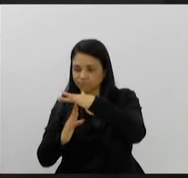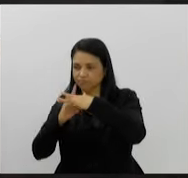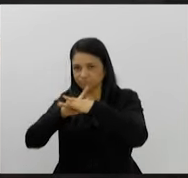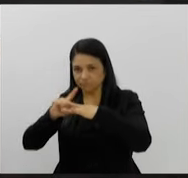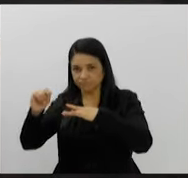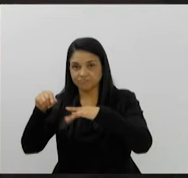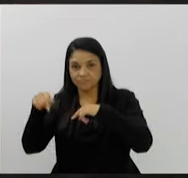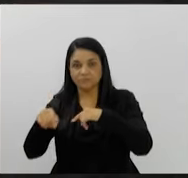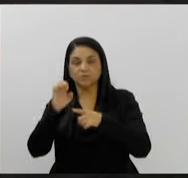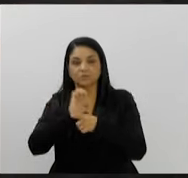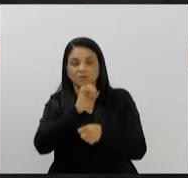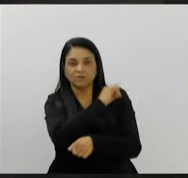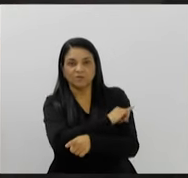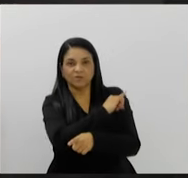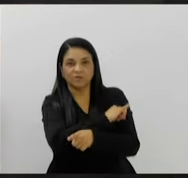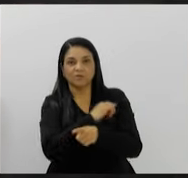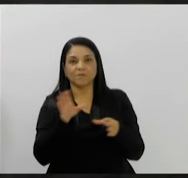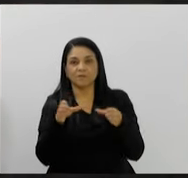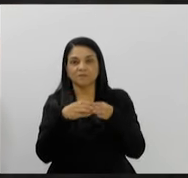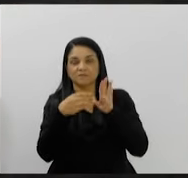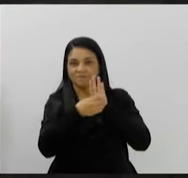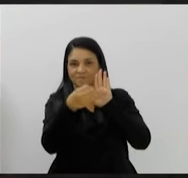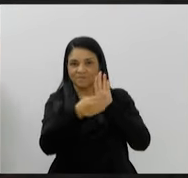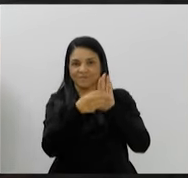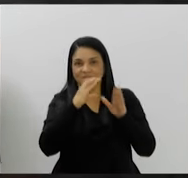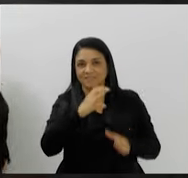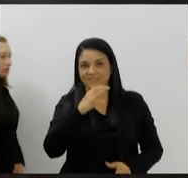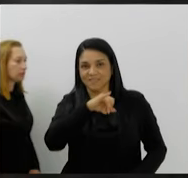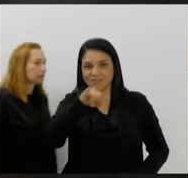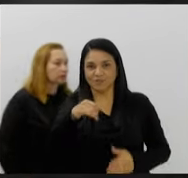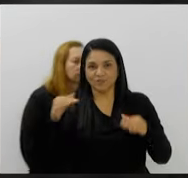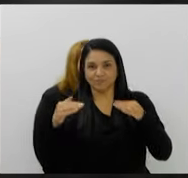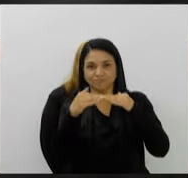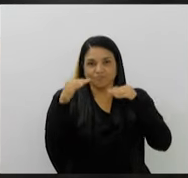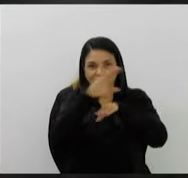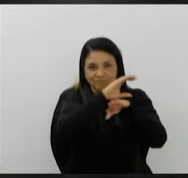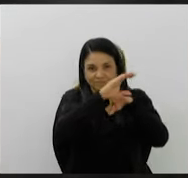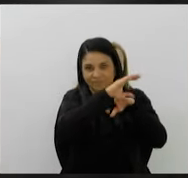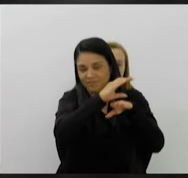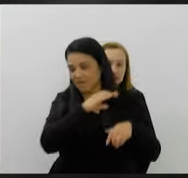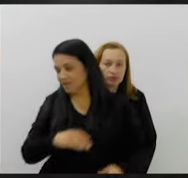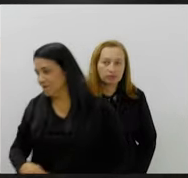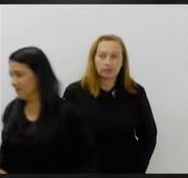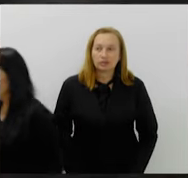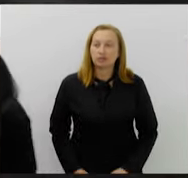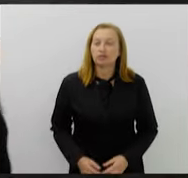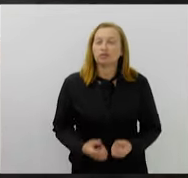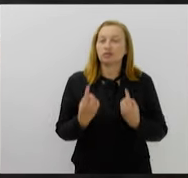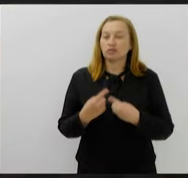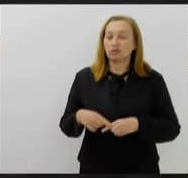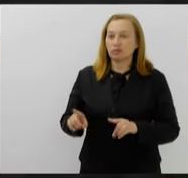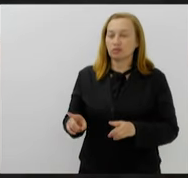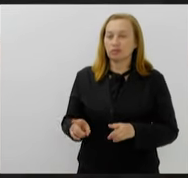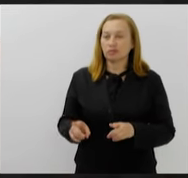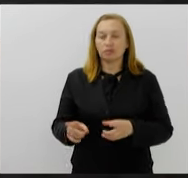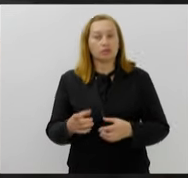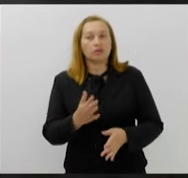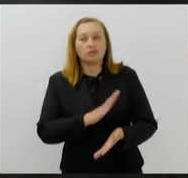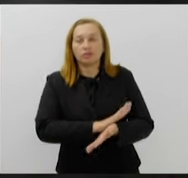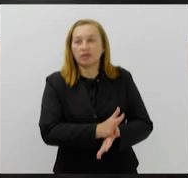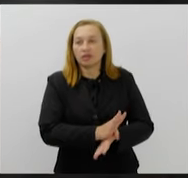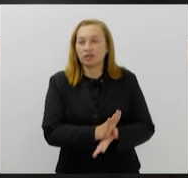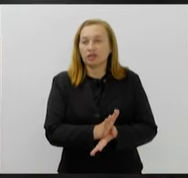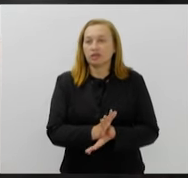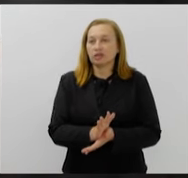Janeiro pareceres das comissões Constituição e justiça pela constitucionalidade de combate à discriminações e preconceitos de raça cor